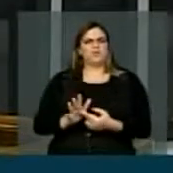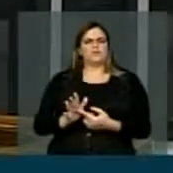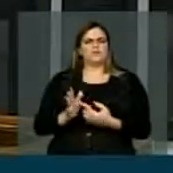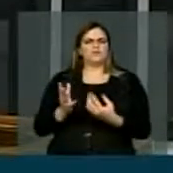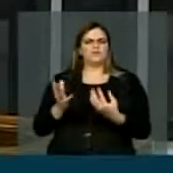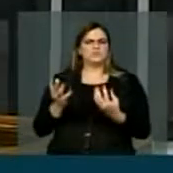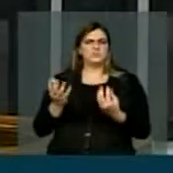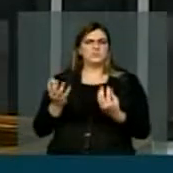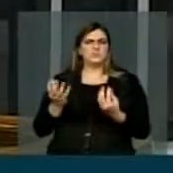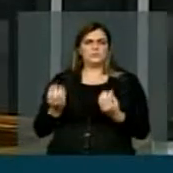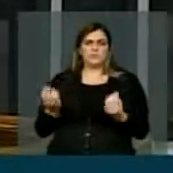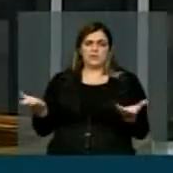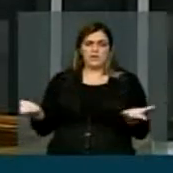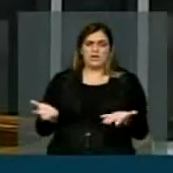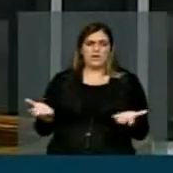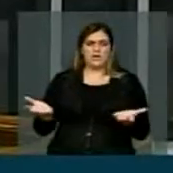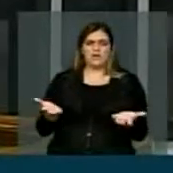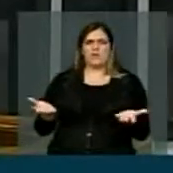imensamente o terceiro milênio.